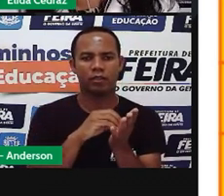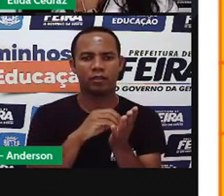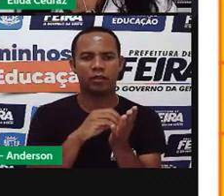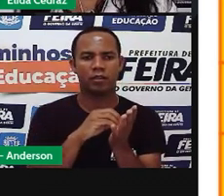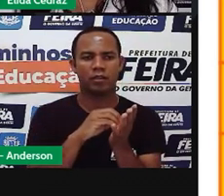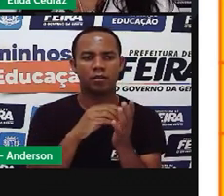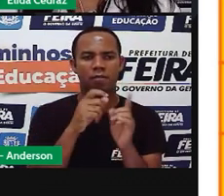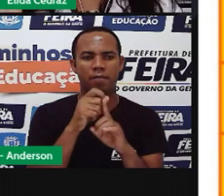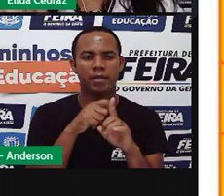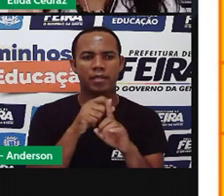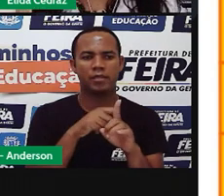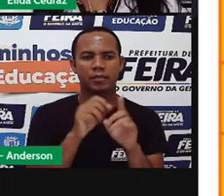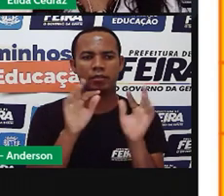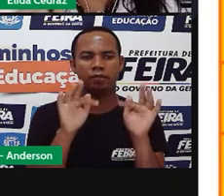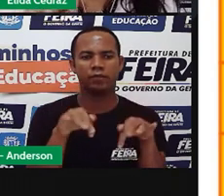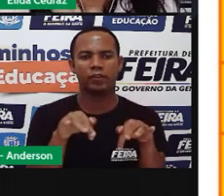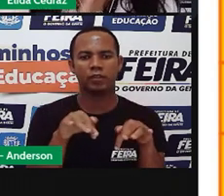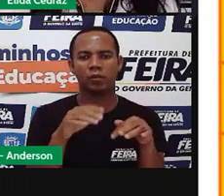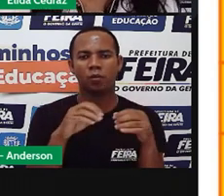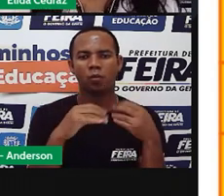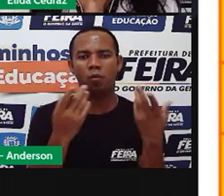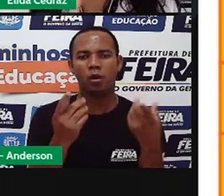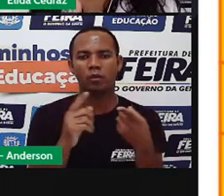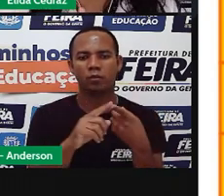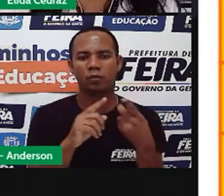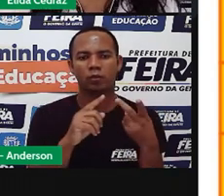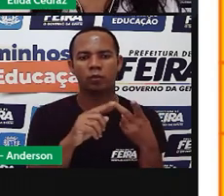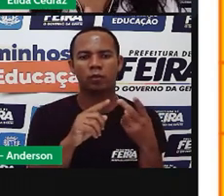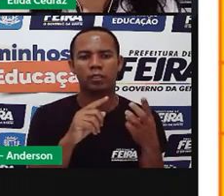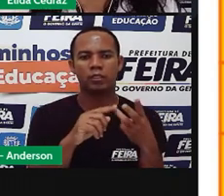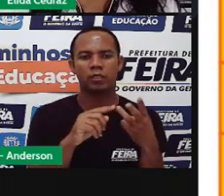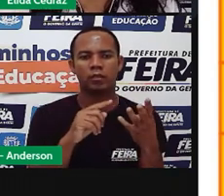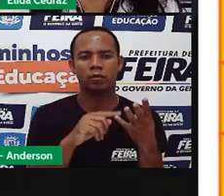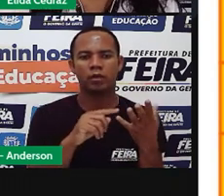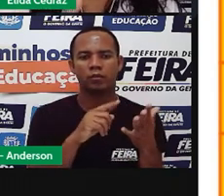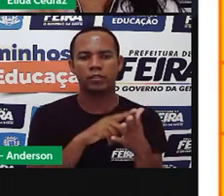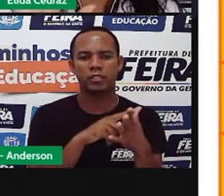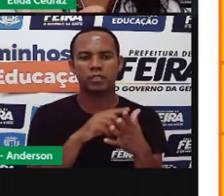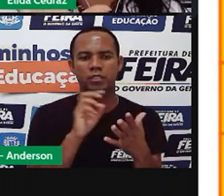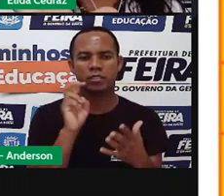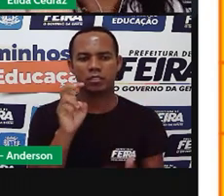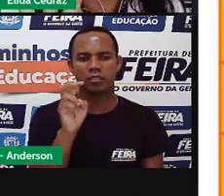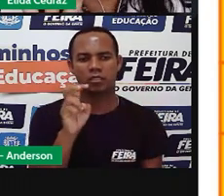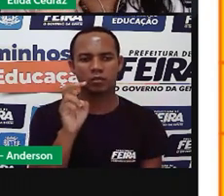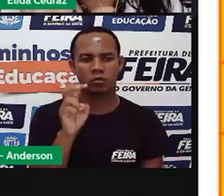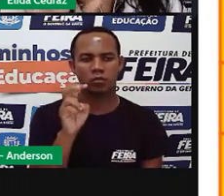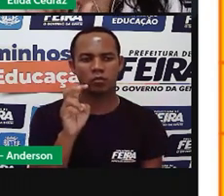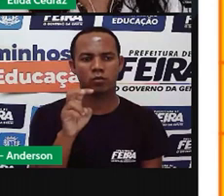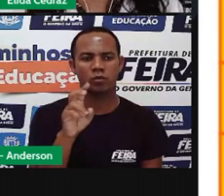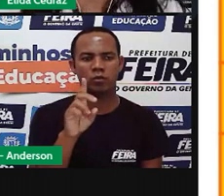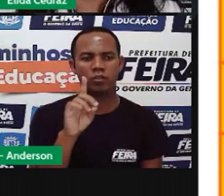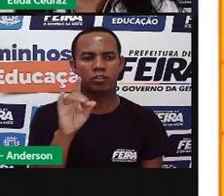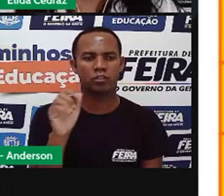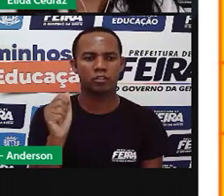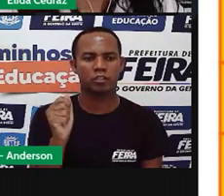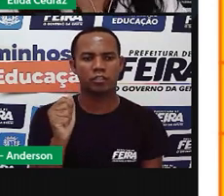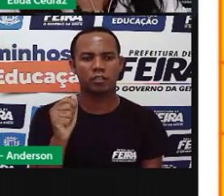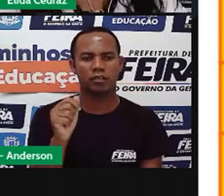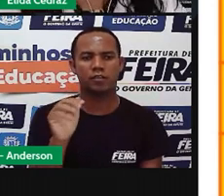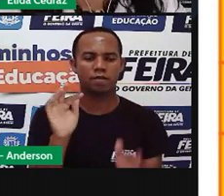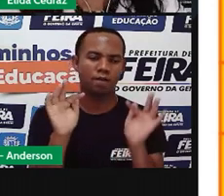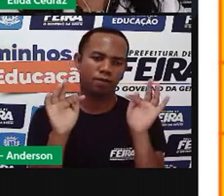acabar? Conta aí para mim. 1, 2, 3, 4. Cinco,